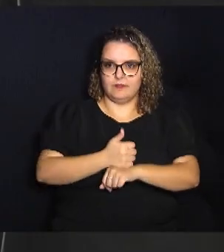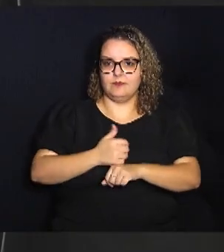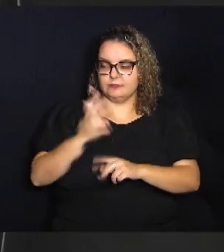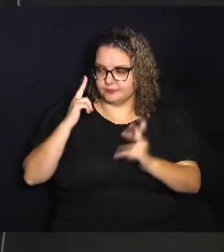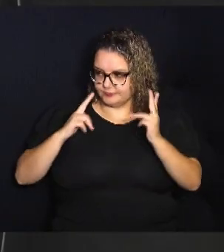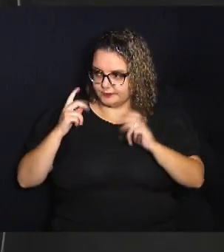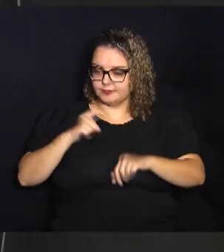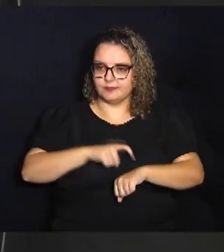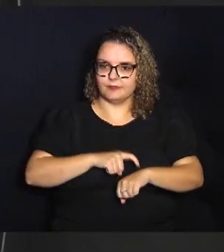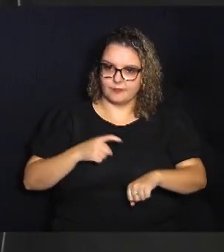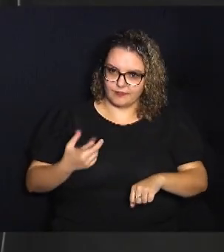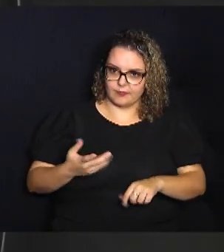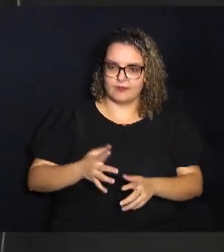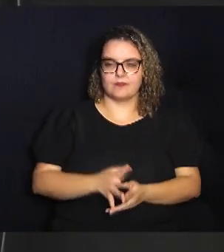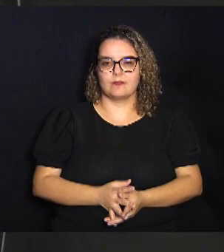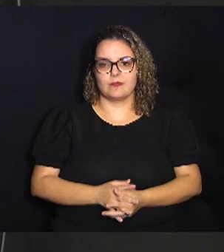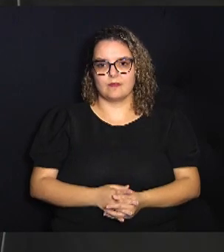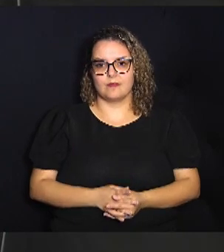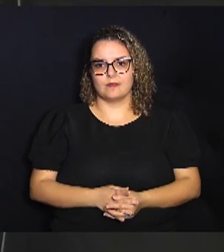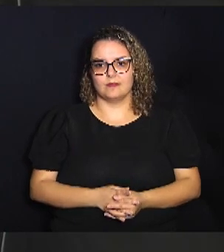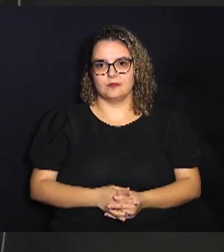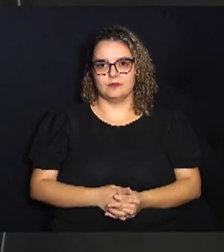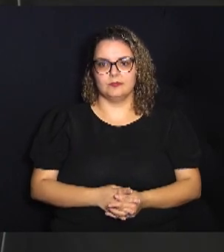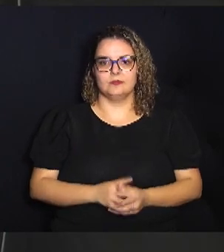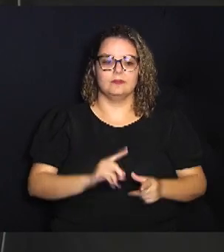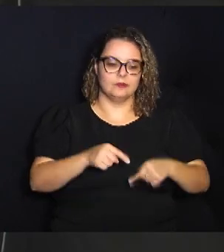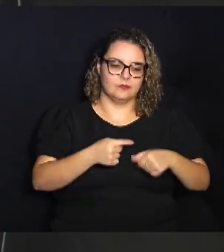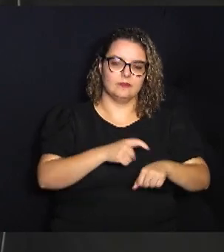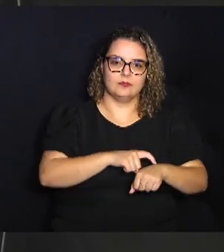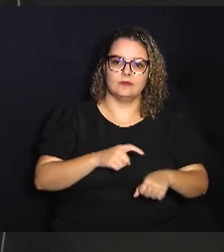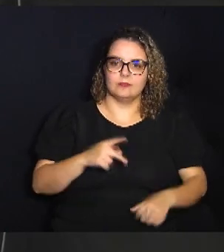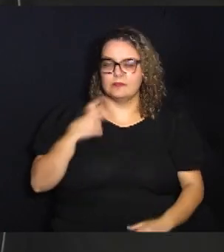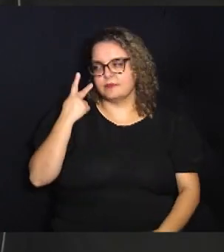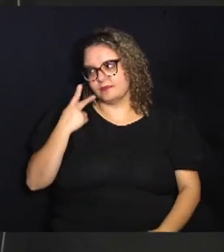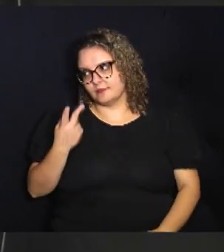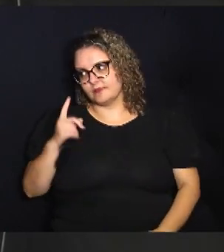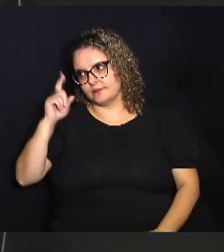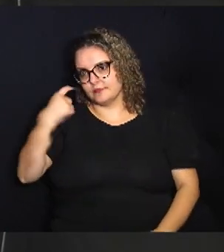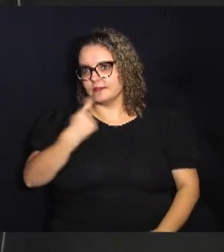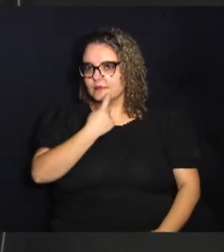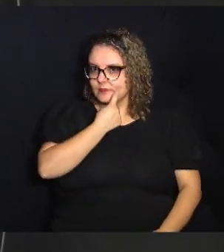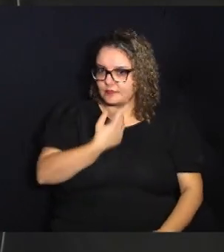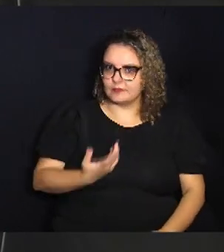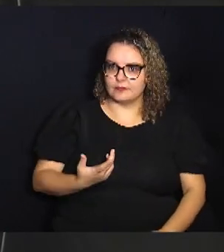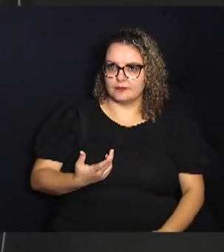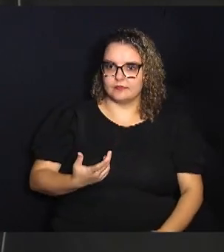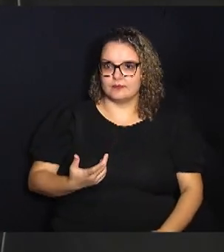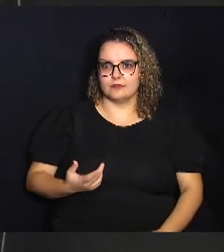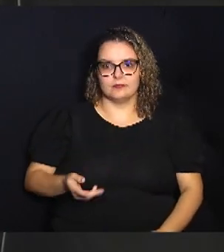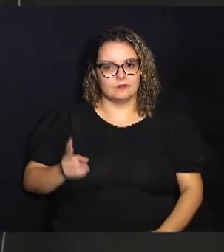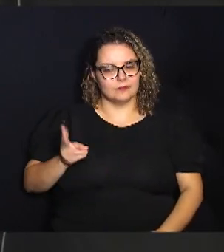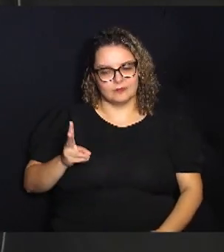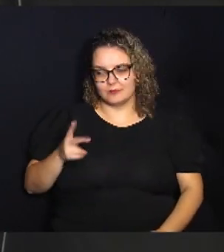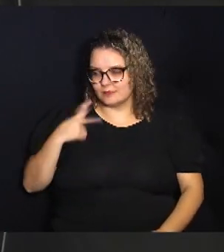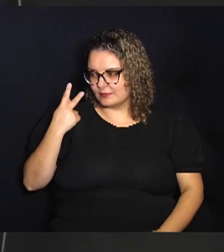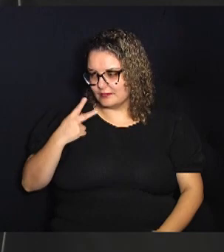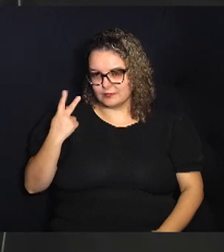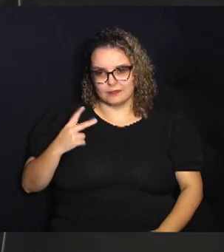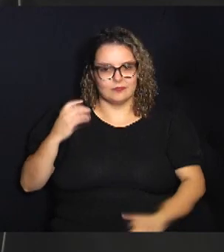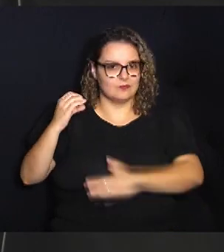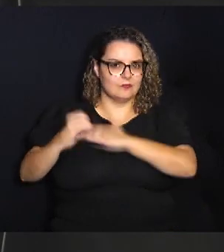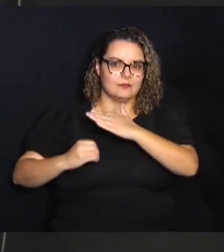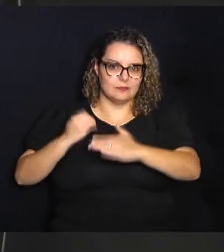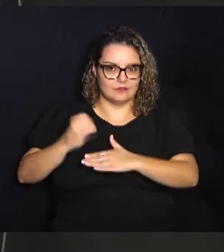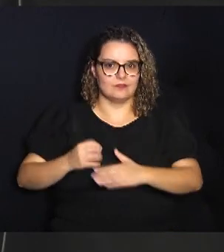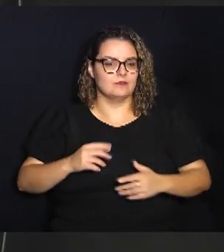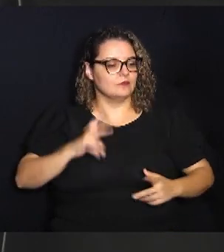determinado período, e o determinado período me dedico à vereança. Mas, Mirla, uma vez vereador é 24 horas vereador. Eu atendo hoje... Está